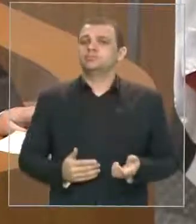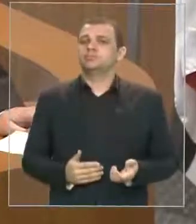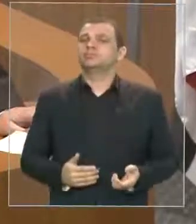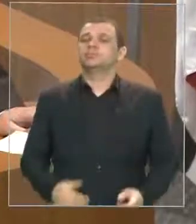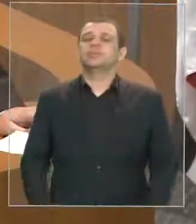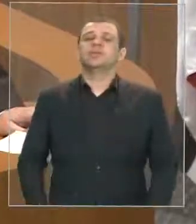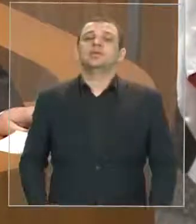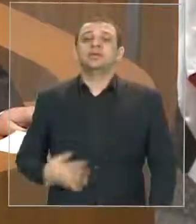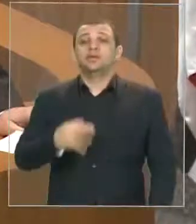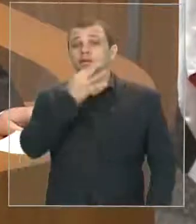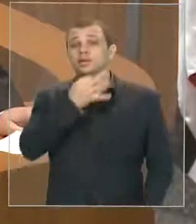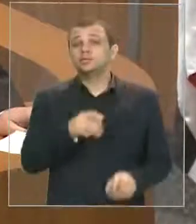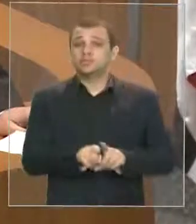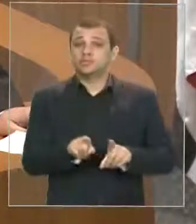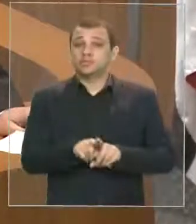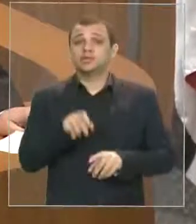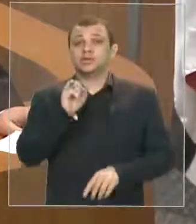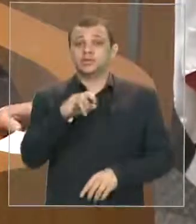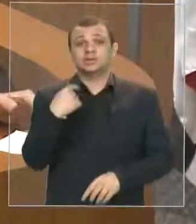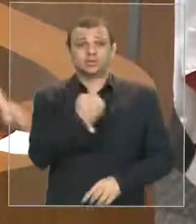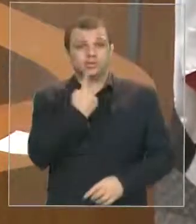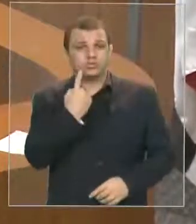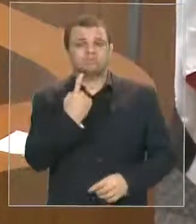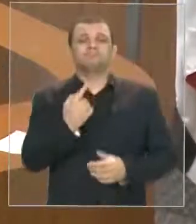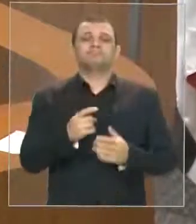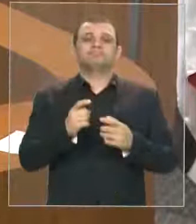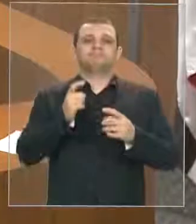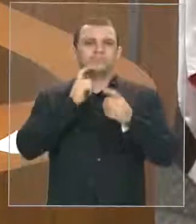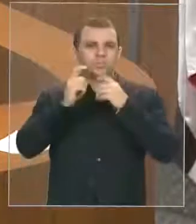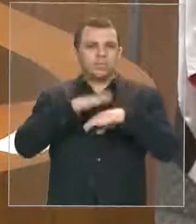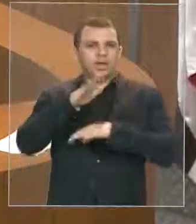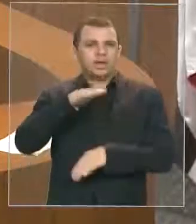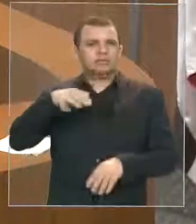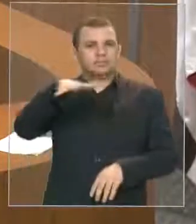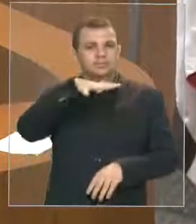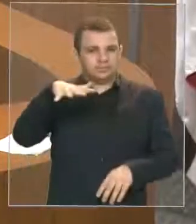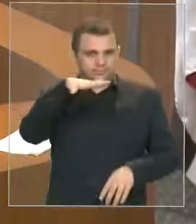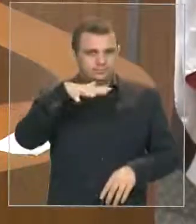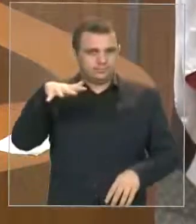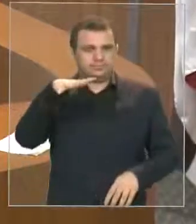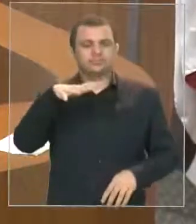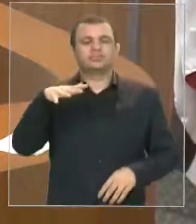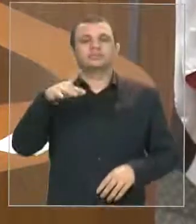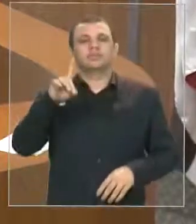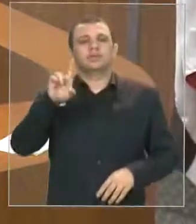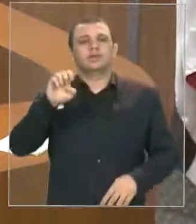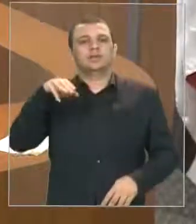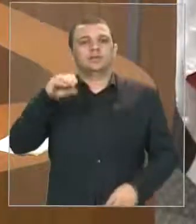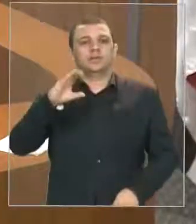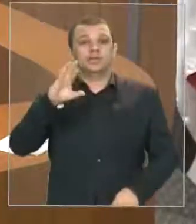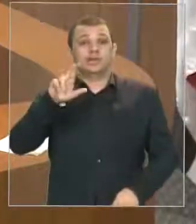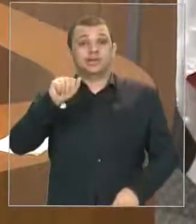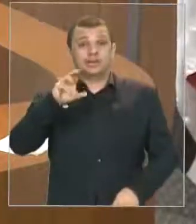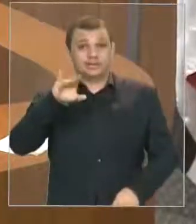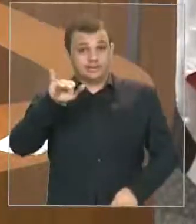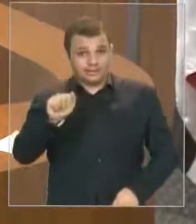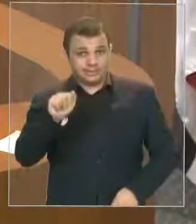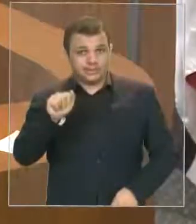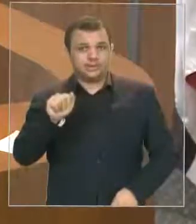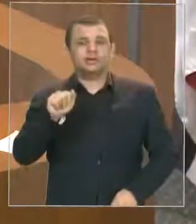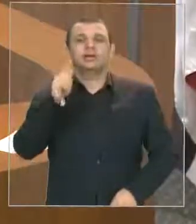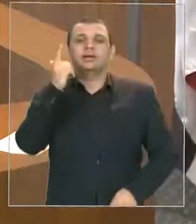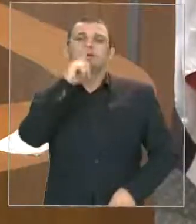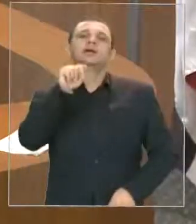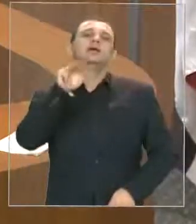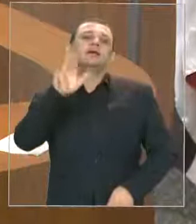que quanto mais a gente levar para o âmbito da democracia, mais sai ganhando, principalmente o cidadão, aquele que sai de casa para